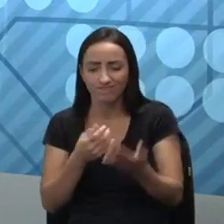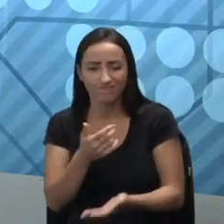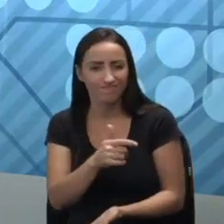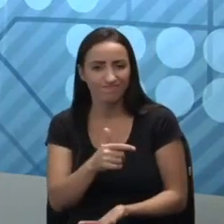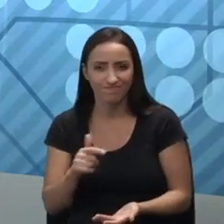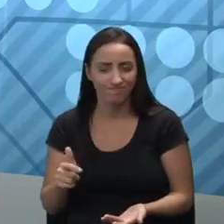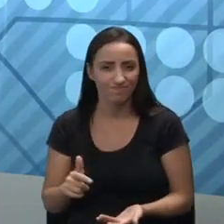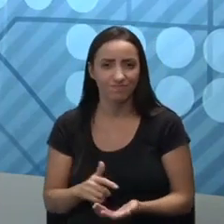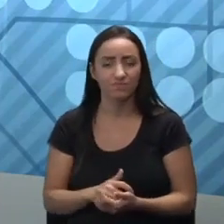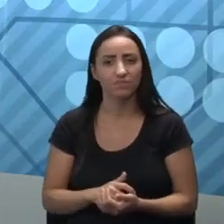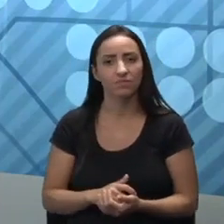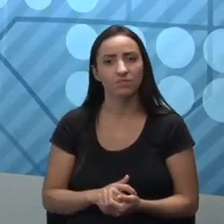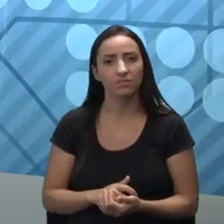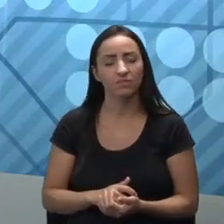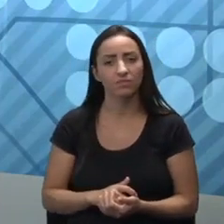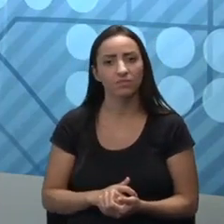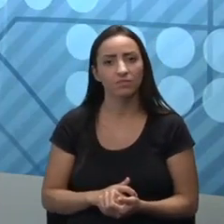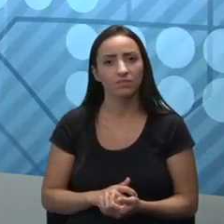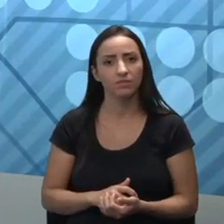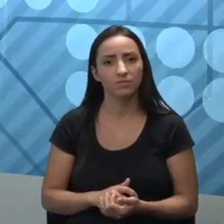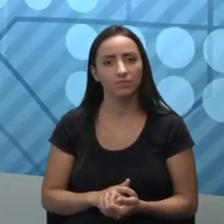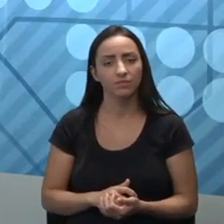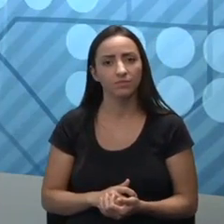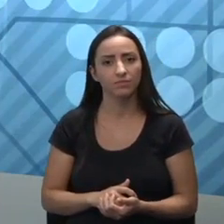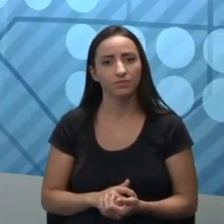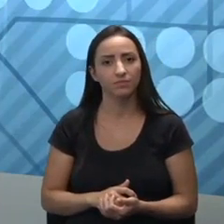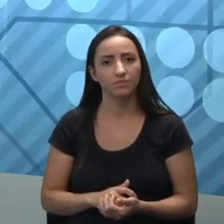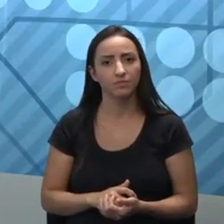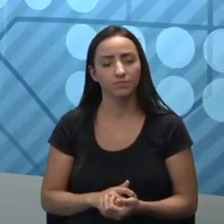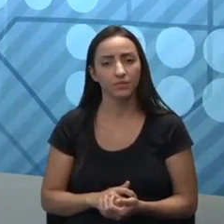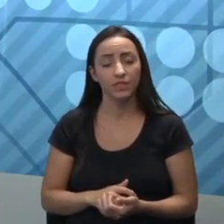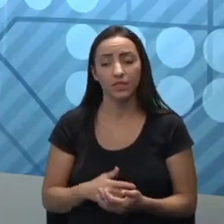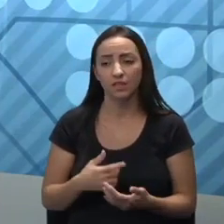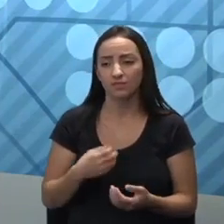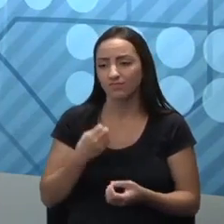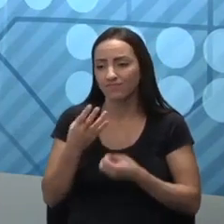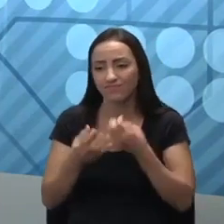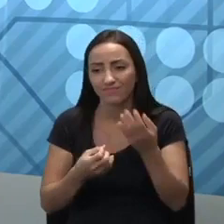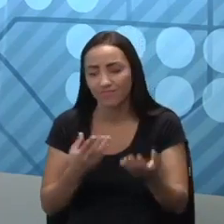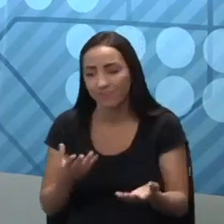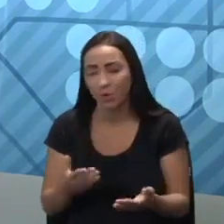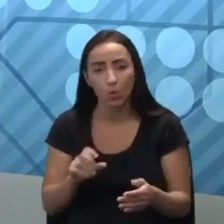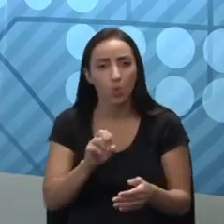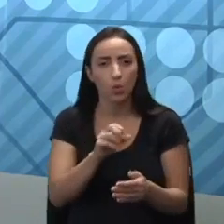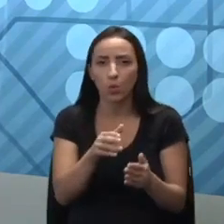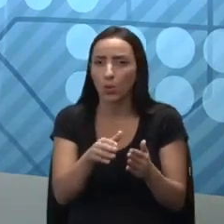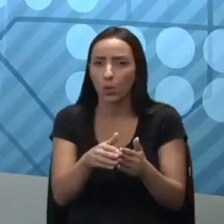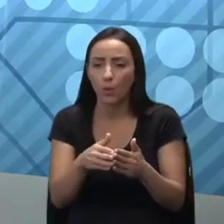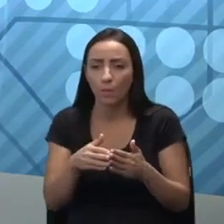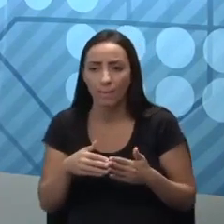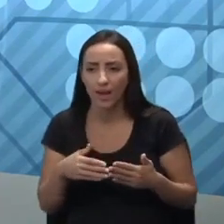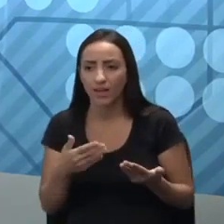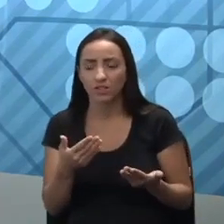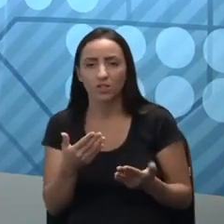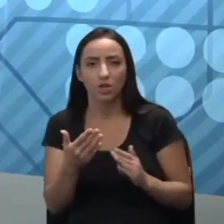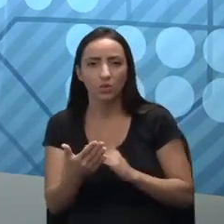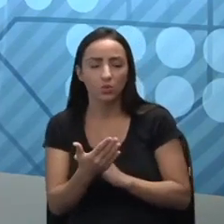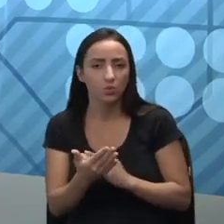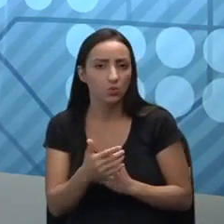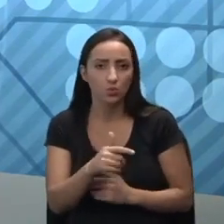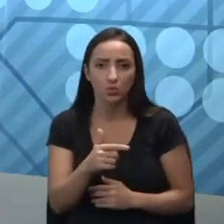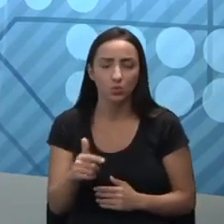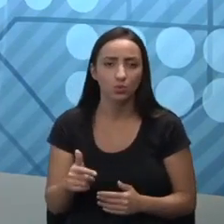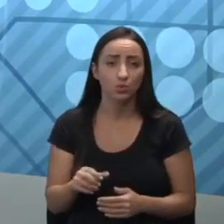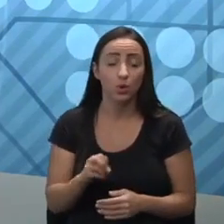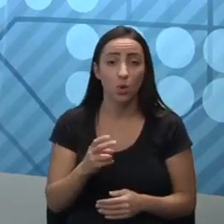sentimentos com o outro, não possibilita que o outro a ajude, né, nos períodos difíceis, ou pessoas